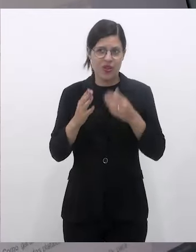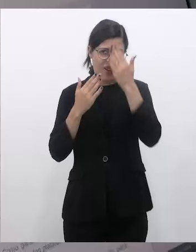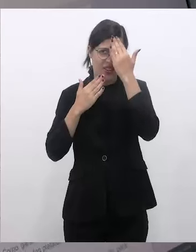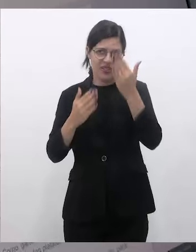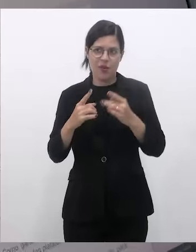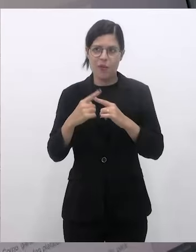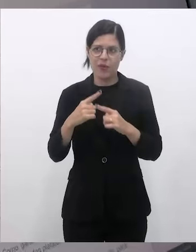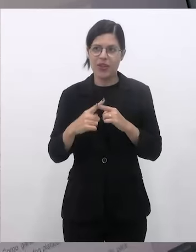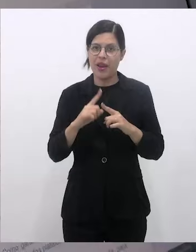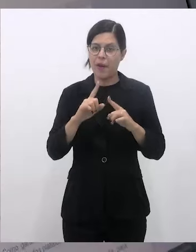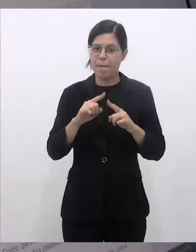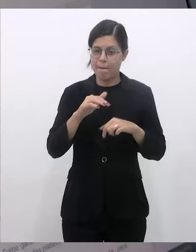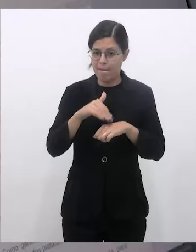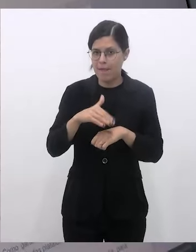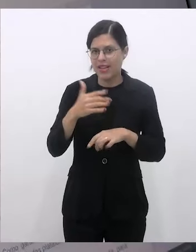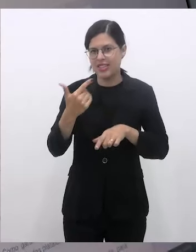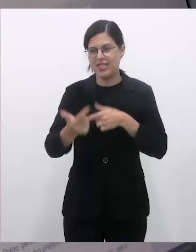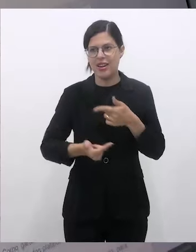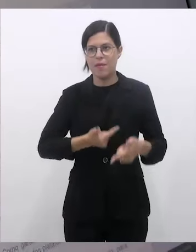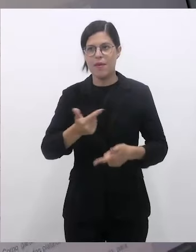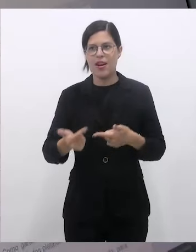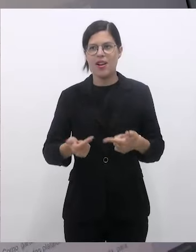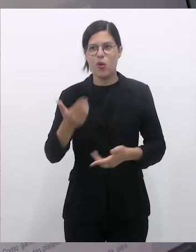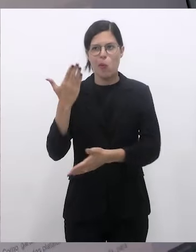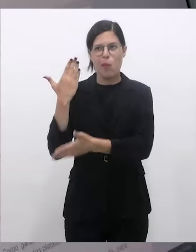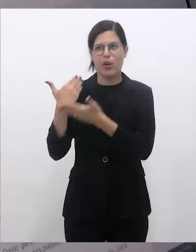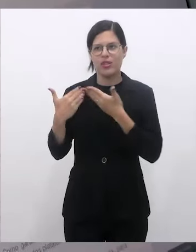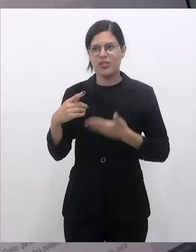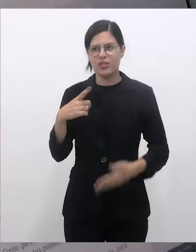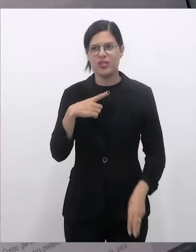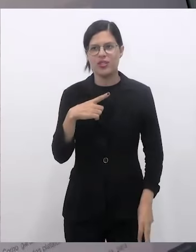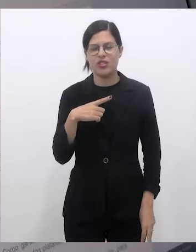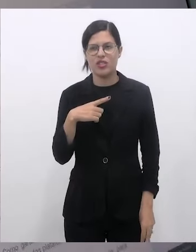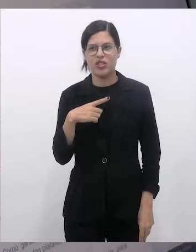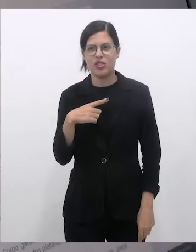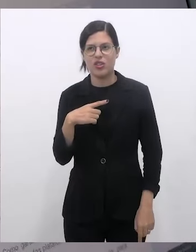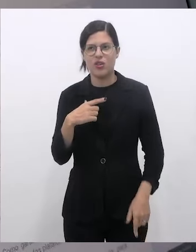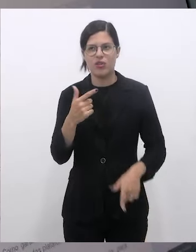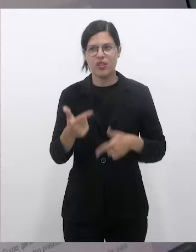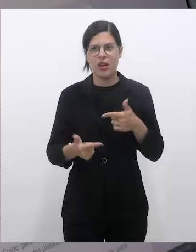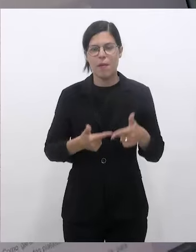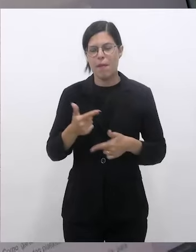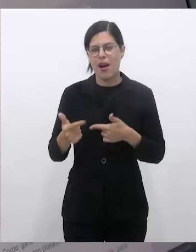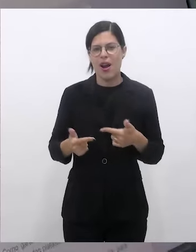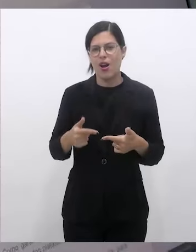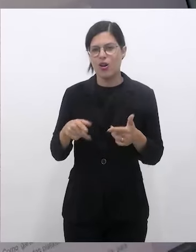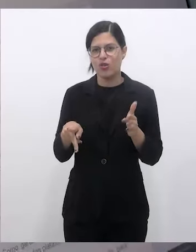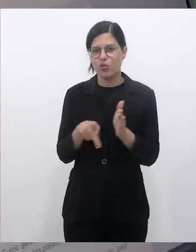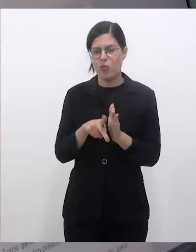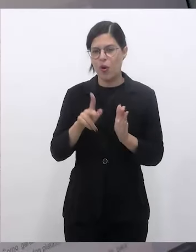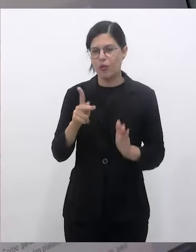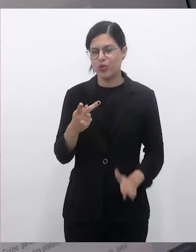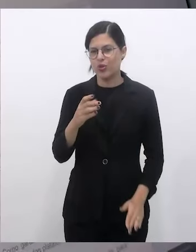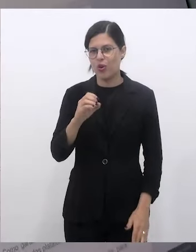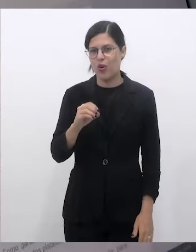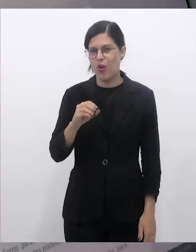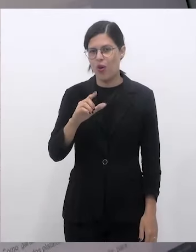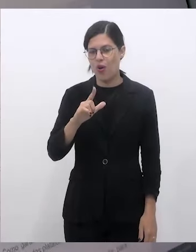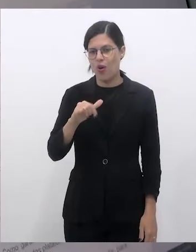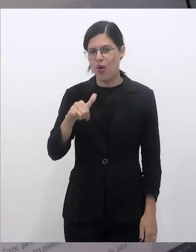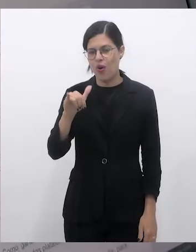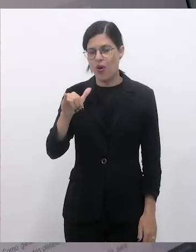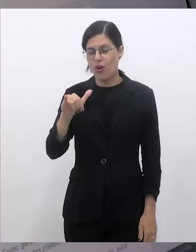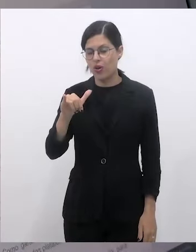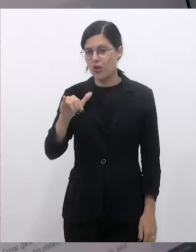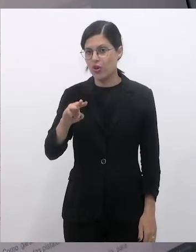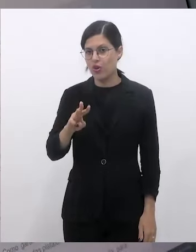porque são mais trabalhos, né? Então, antigamente vinham muitos trabalhos de Hollywood, alguma coisa assim